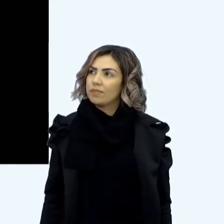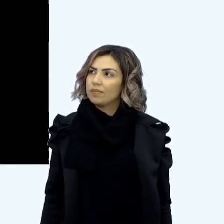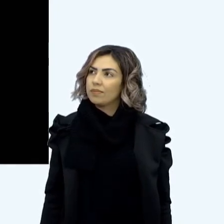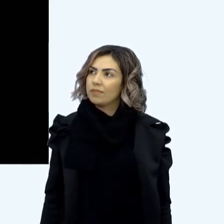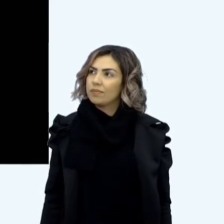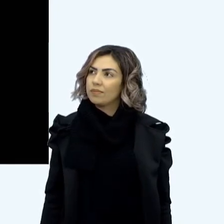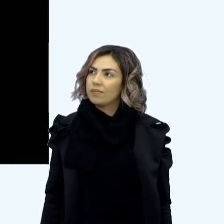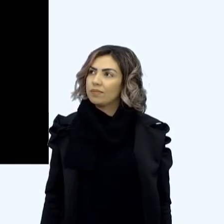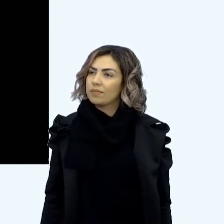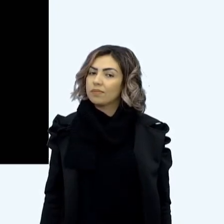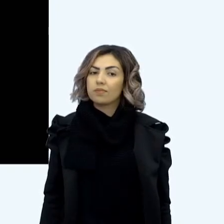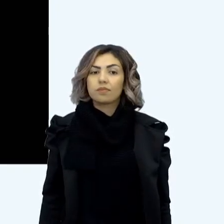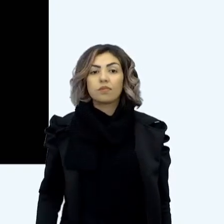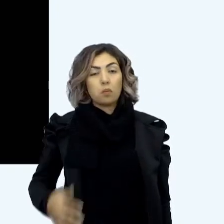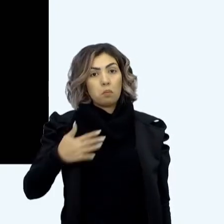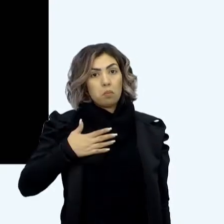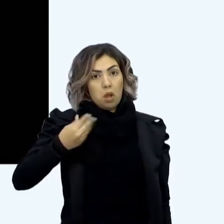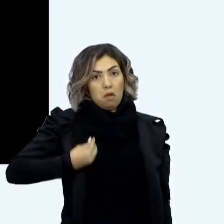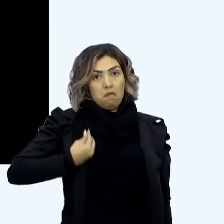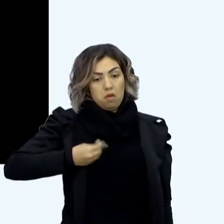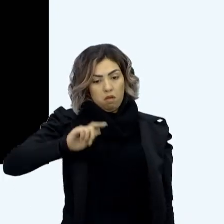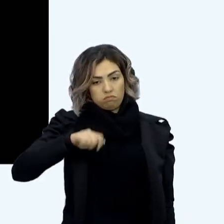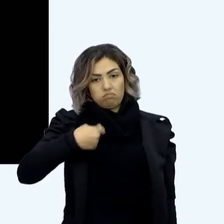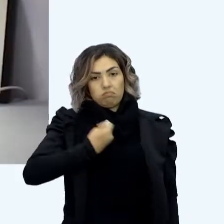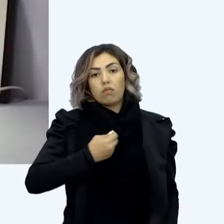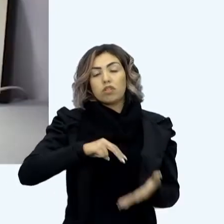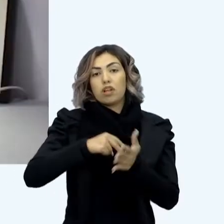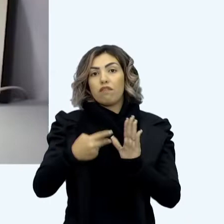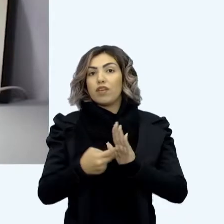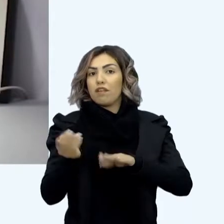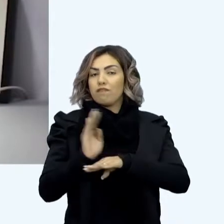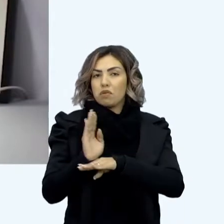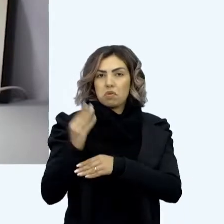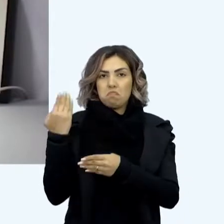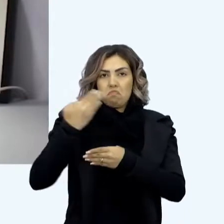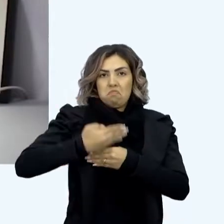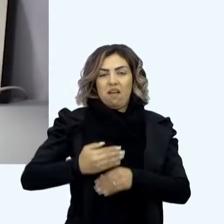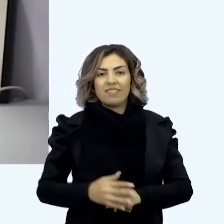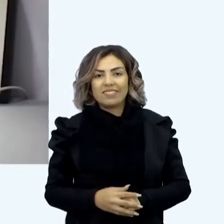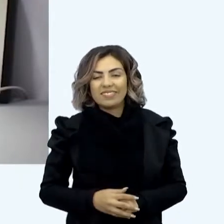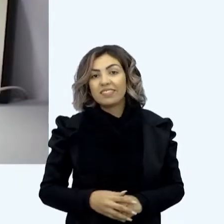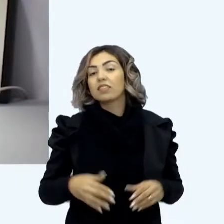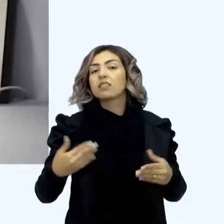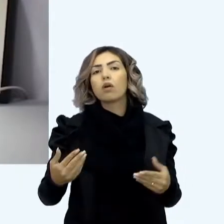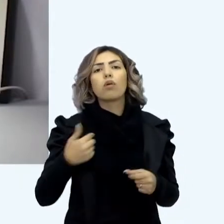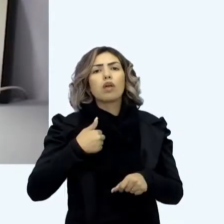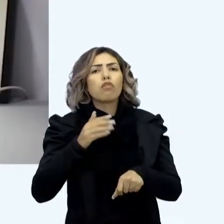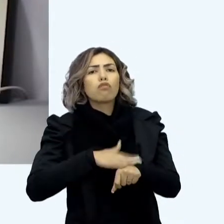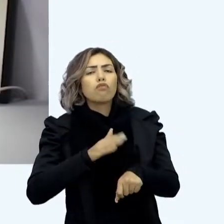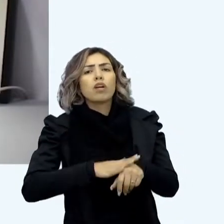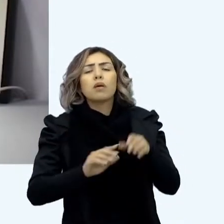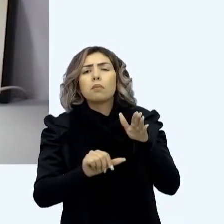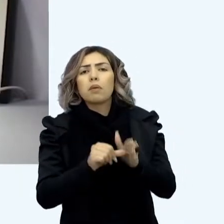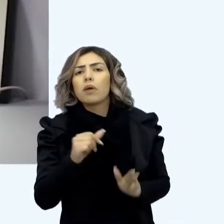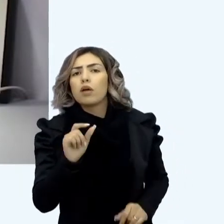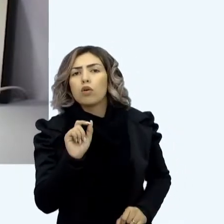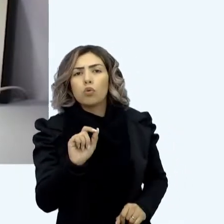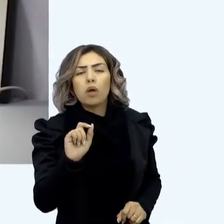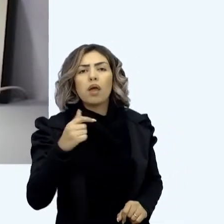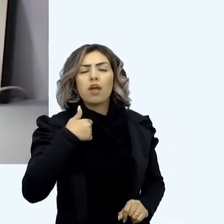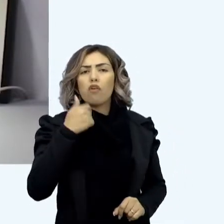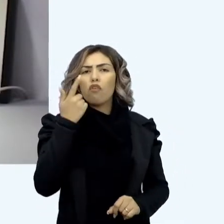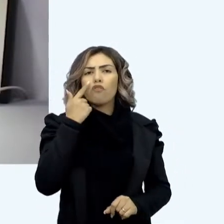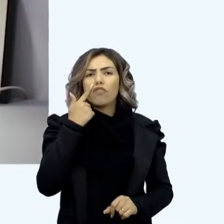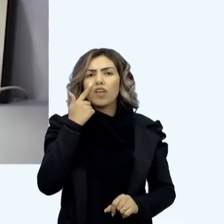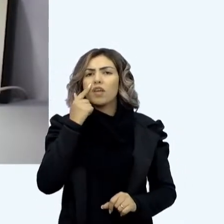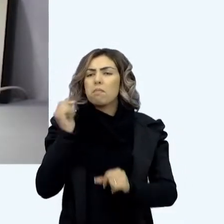Minha vida é um filme, viu? Ação! A minha primeira tarefa foi encontrar a programação completa de